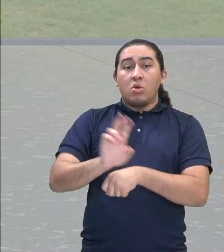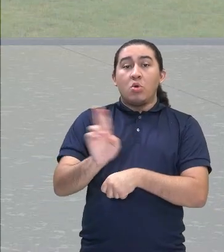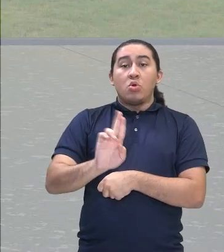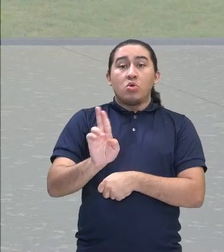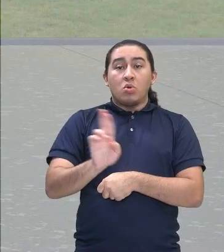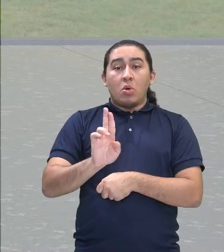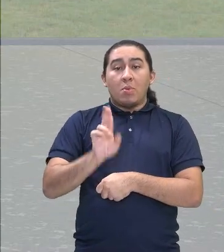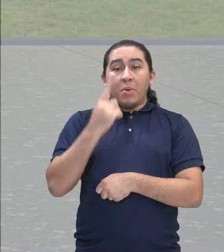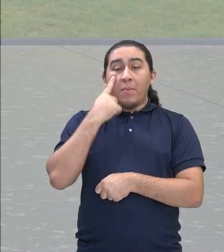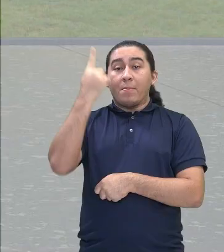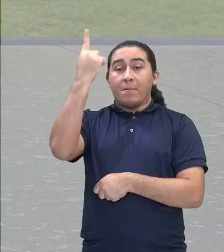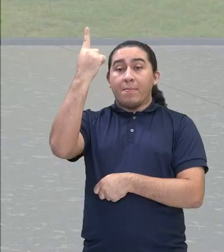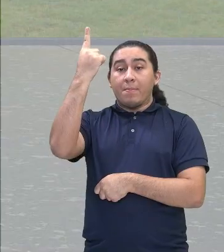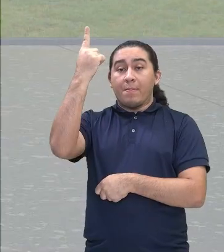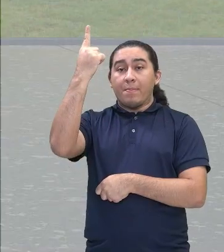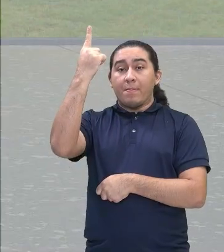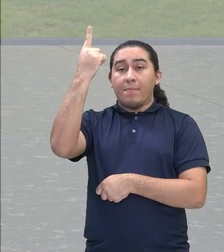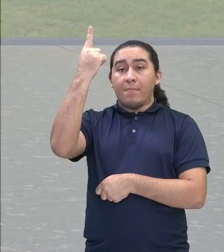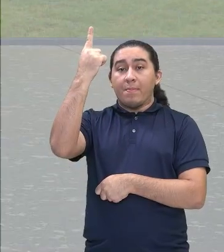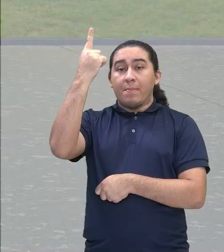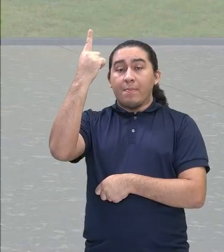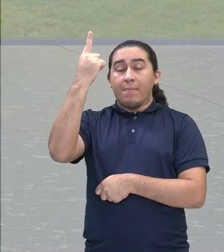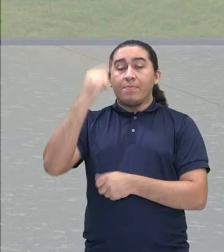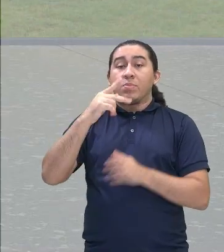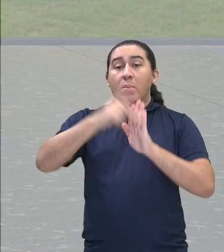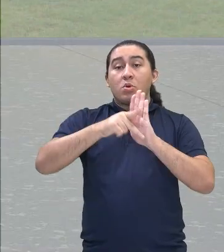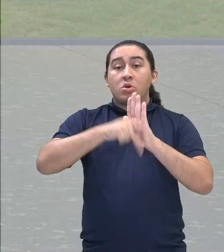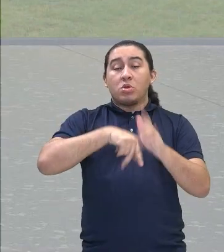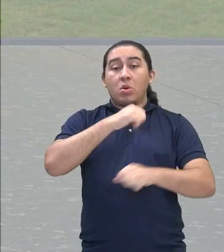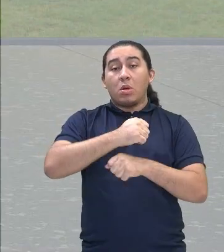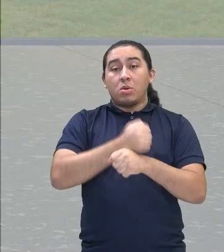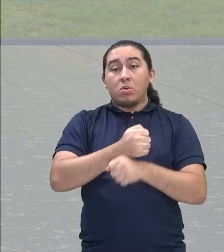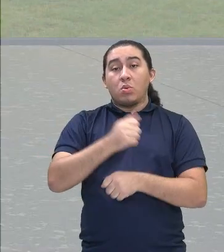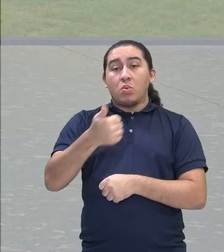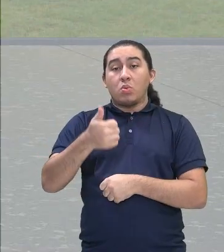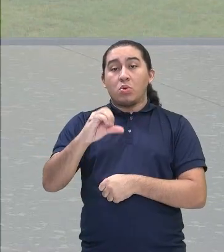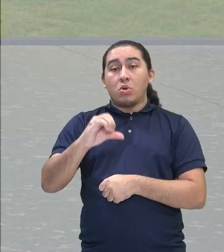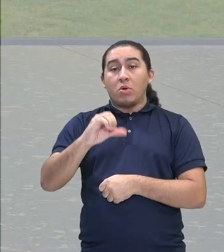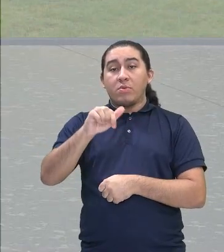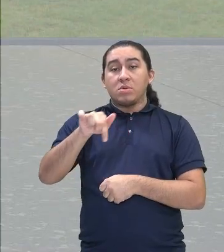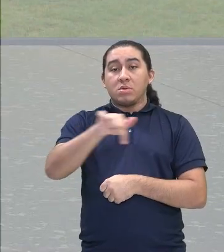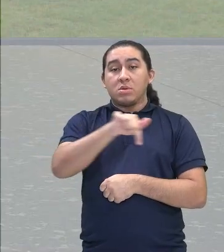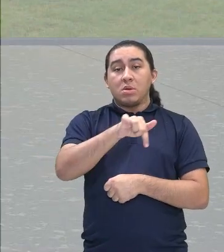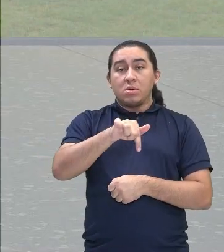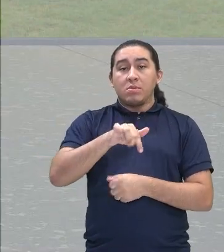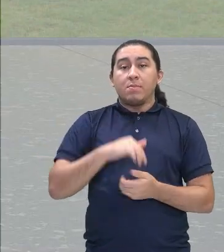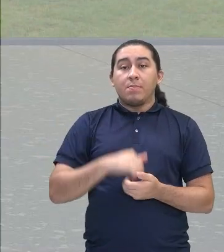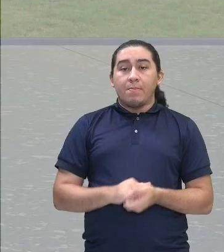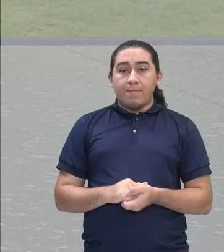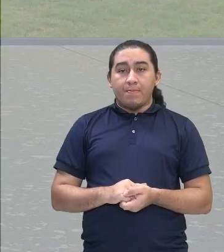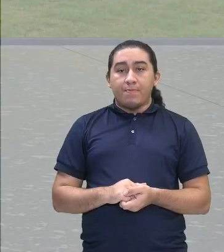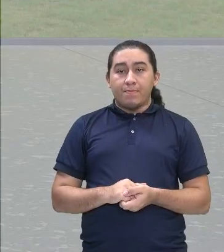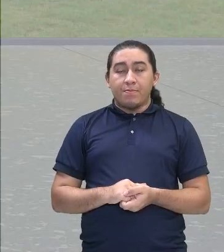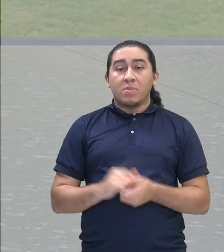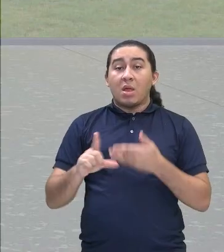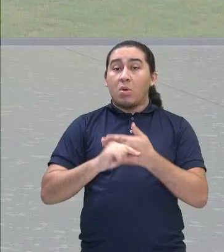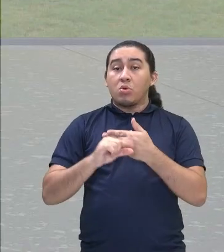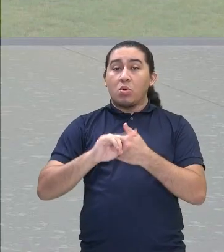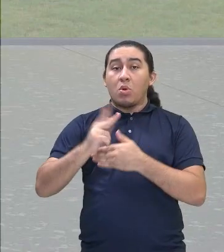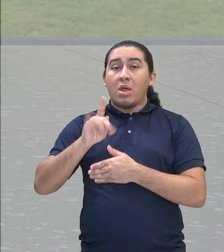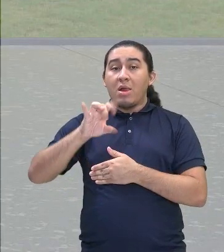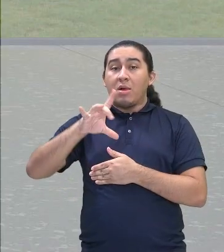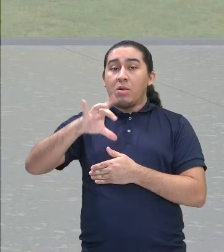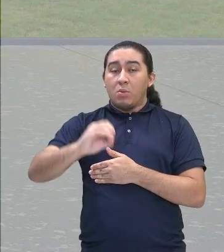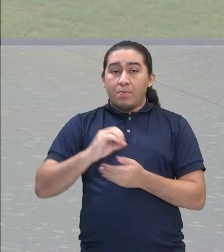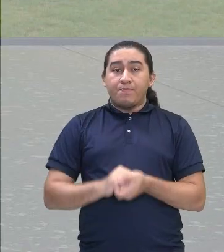número 5, projeto de 1977, de Hélio Oiticica. E essas obras são interativas. Por quê?